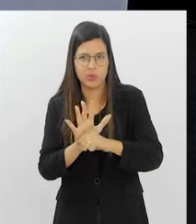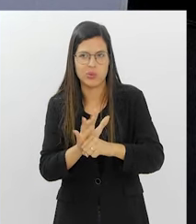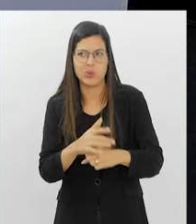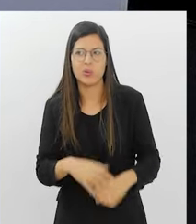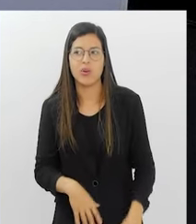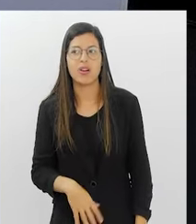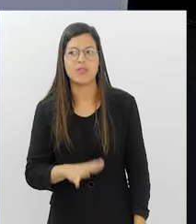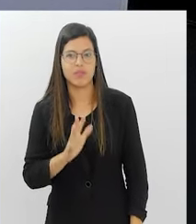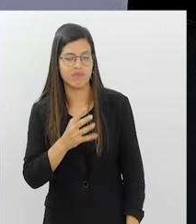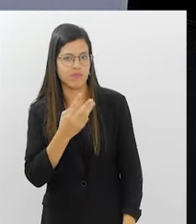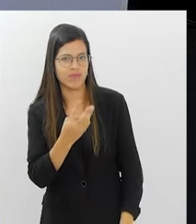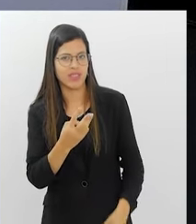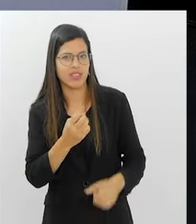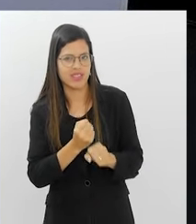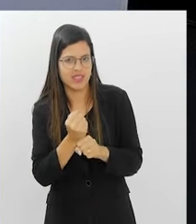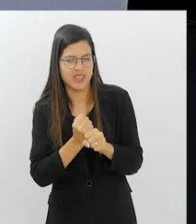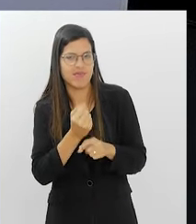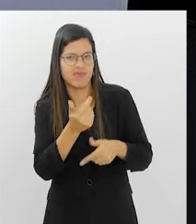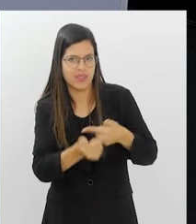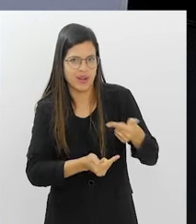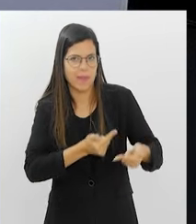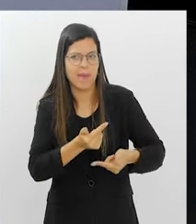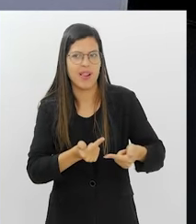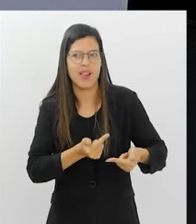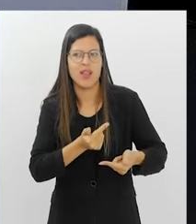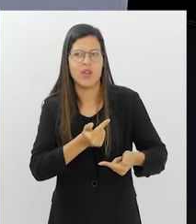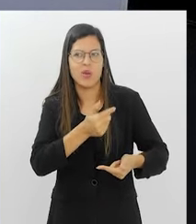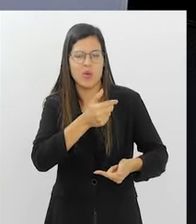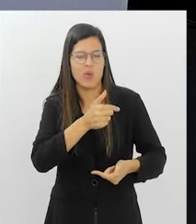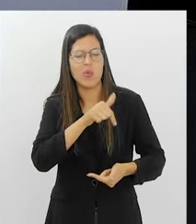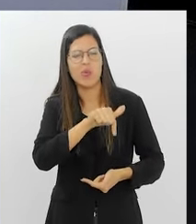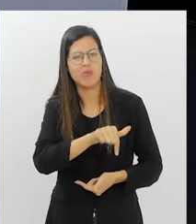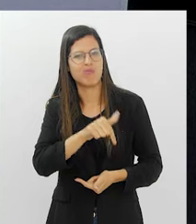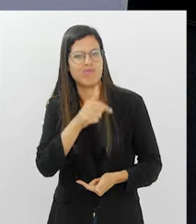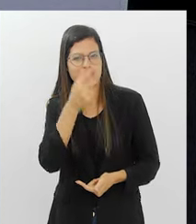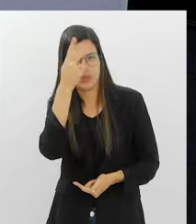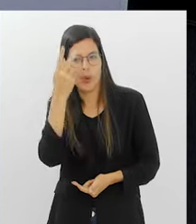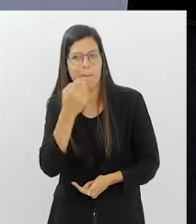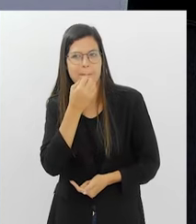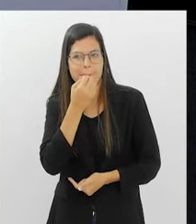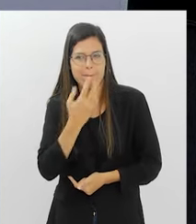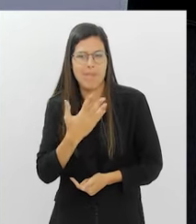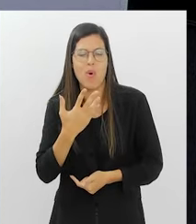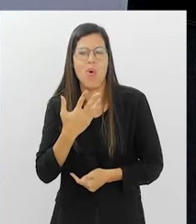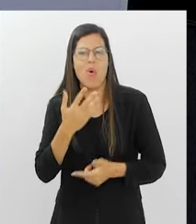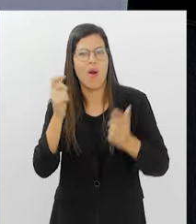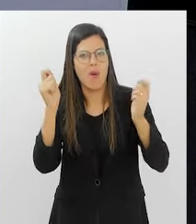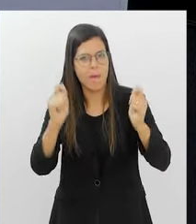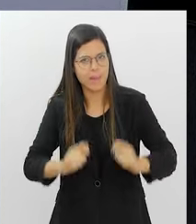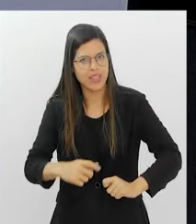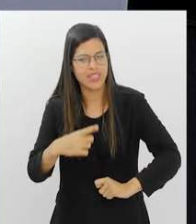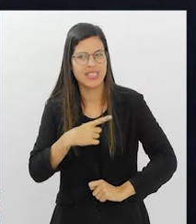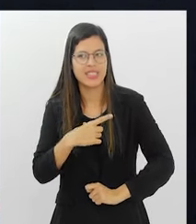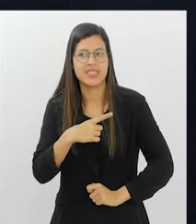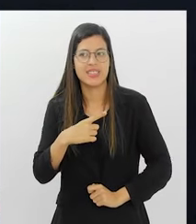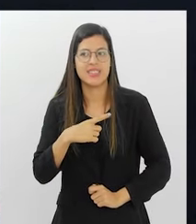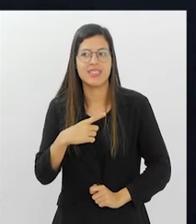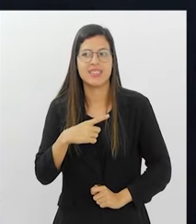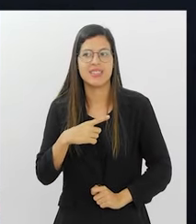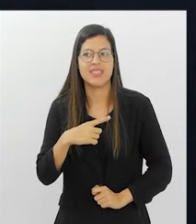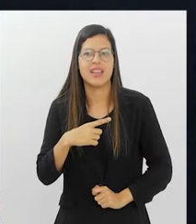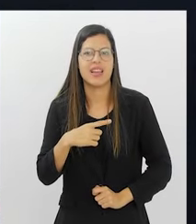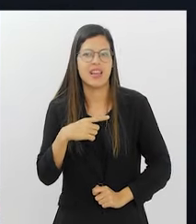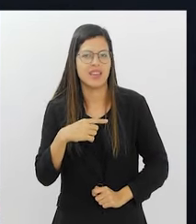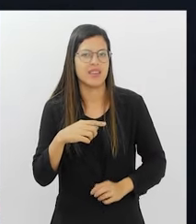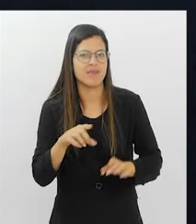TR os TR anos que eu fiquei gente boa né ele é divertido ele é competente né então ele